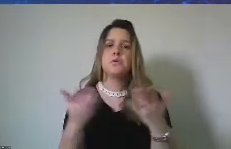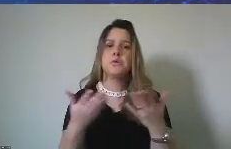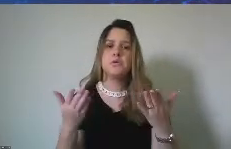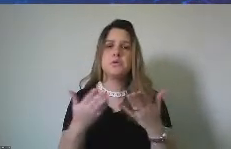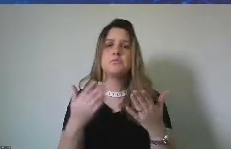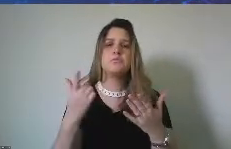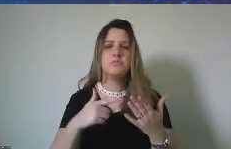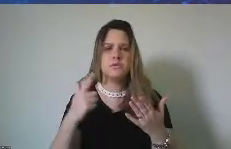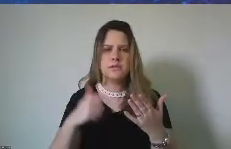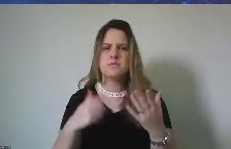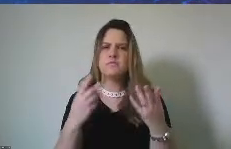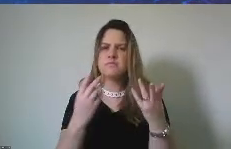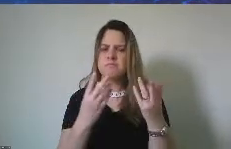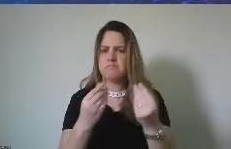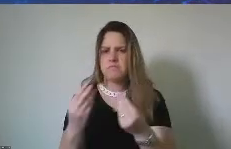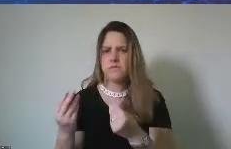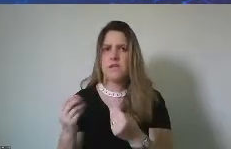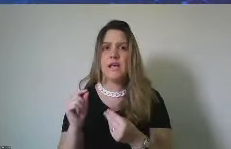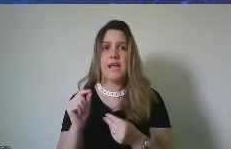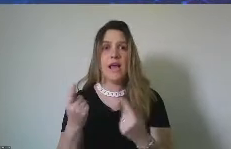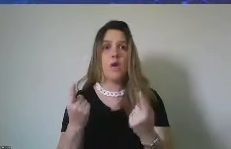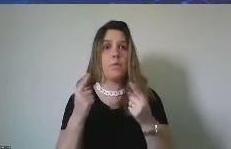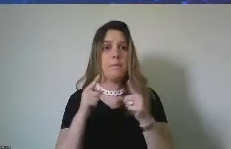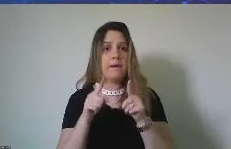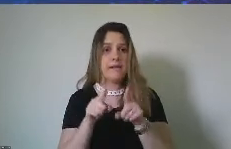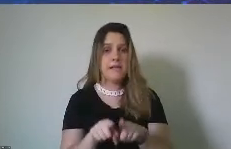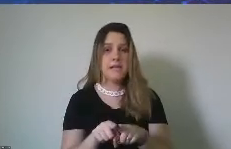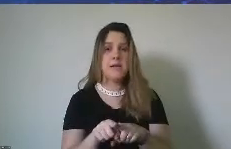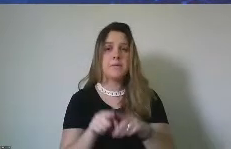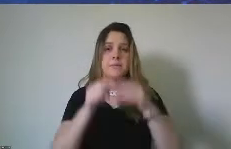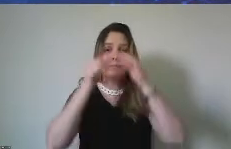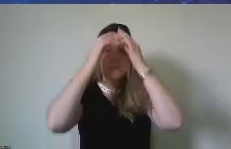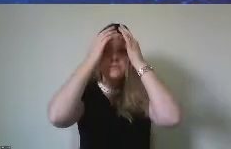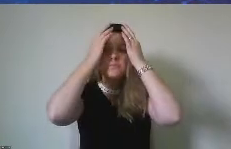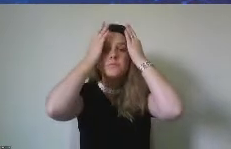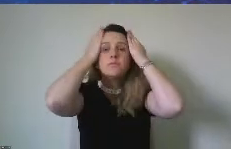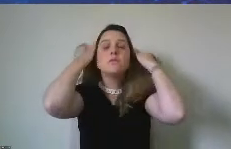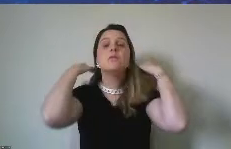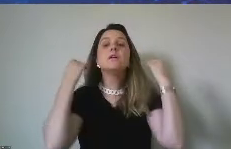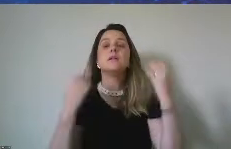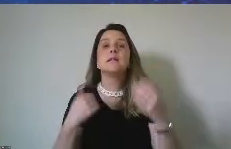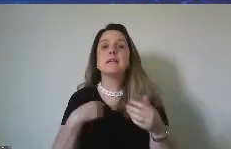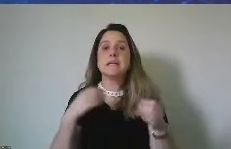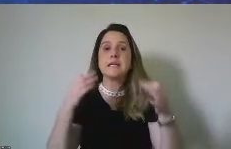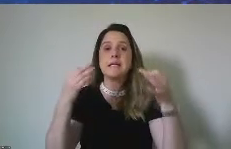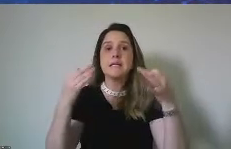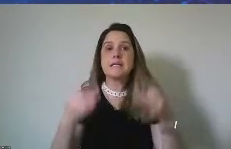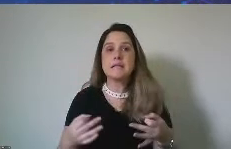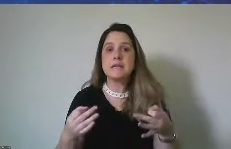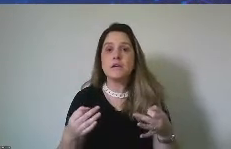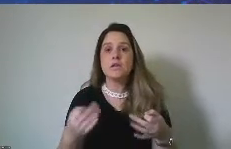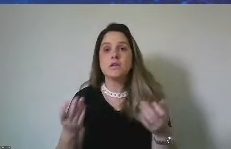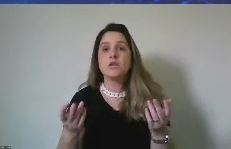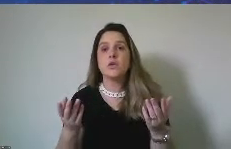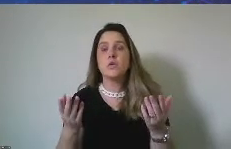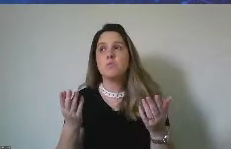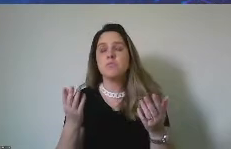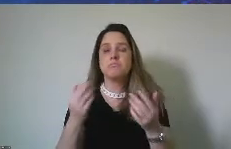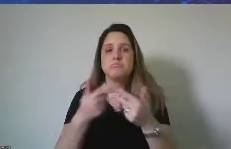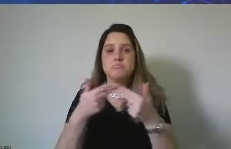que a companhia que transmissão é um CDB uma commodity